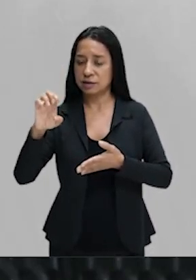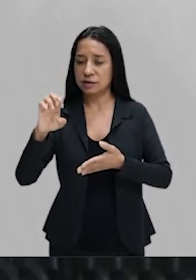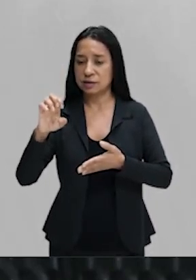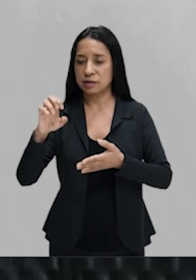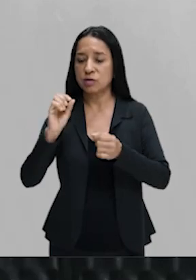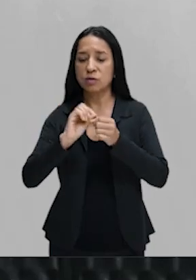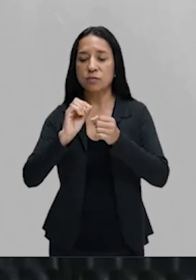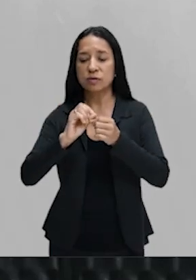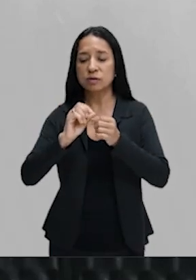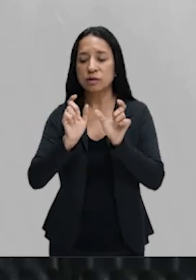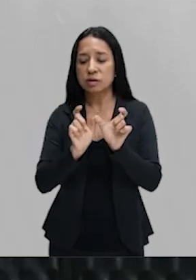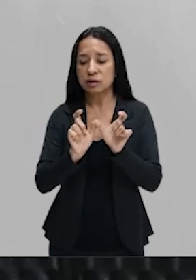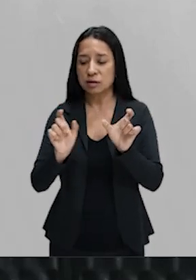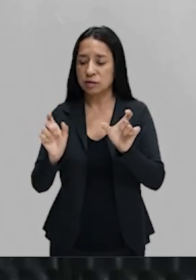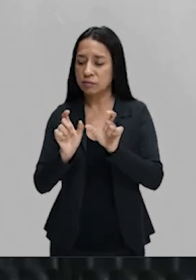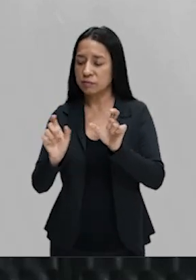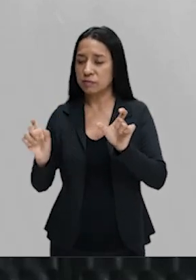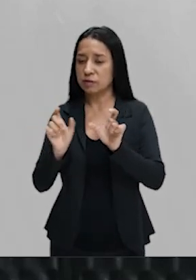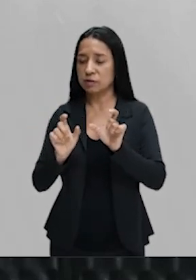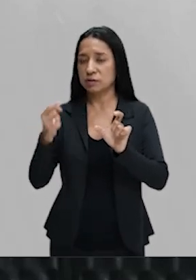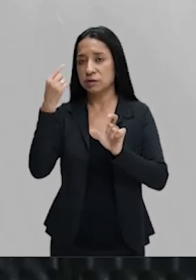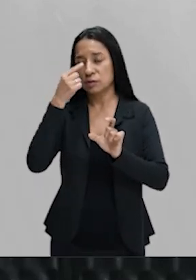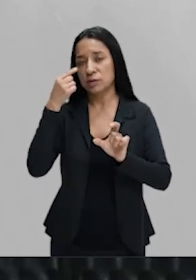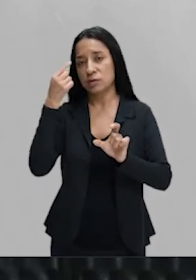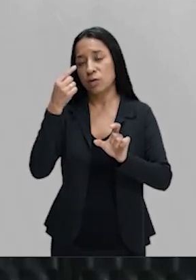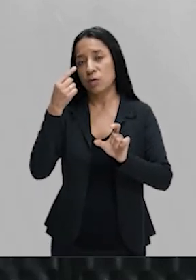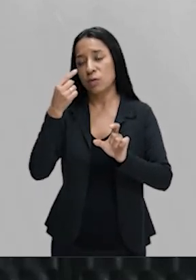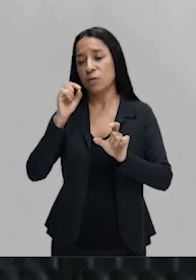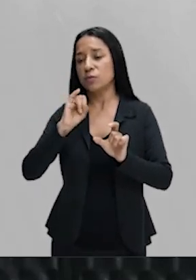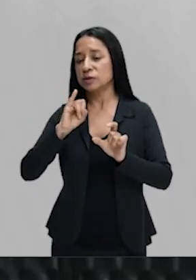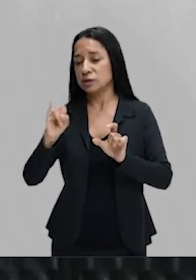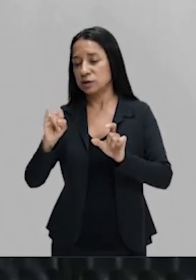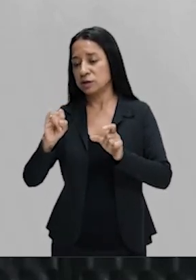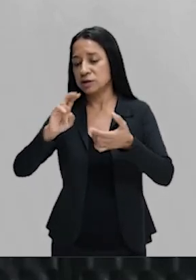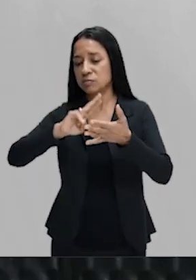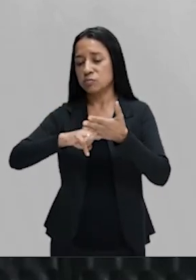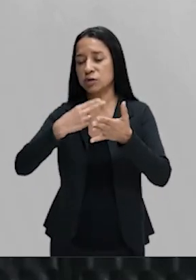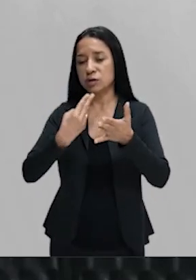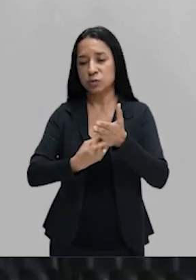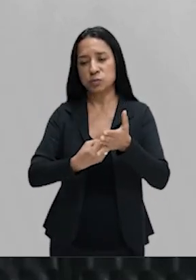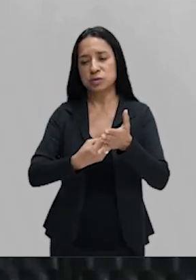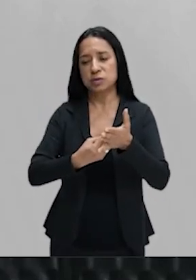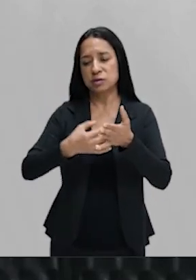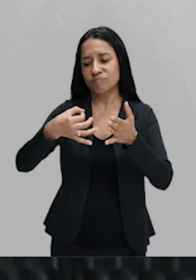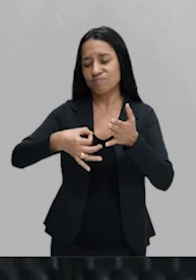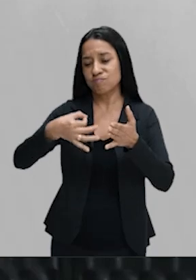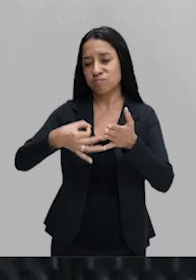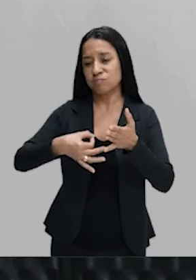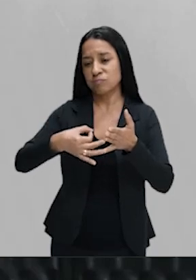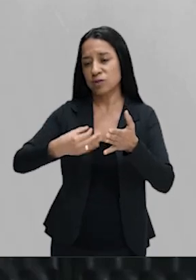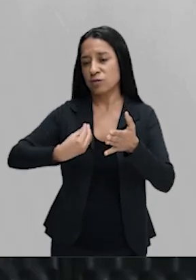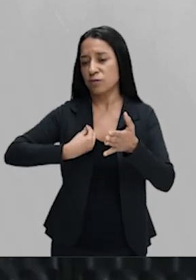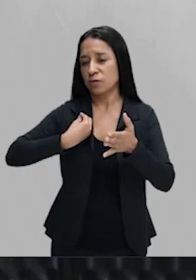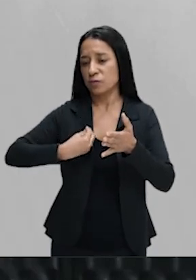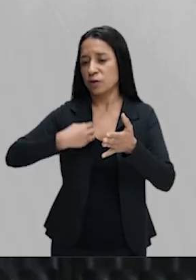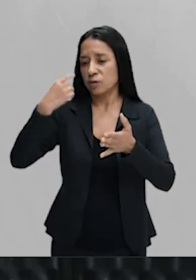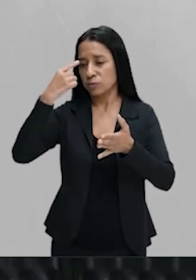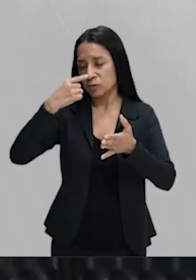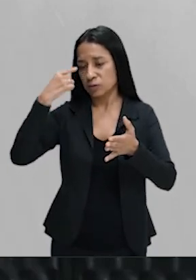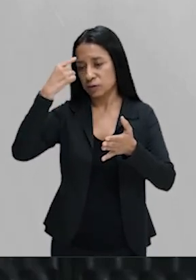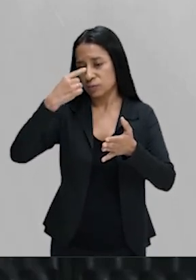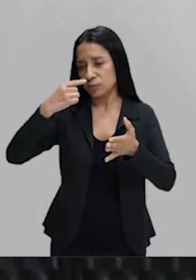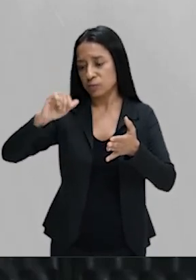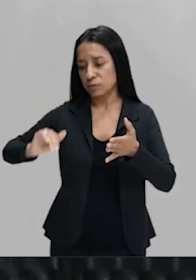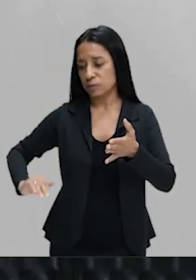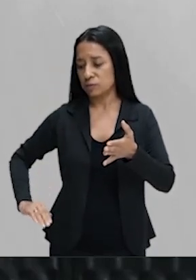tá certo? Então, se vocês fossem traduzir ao pé da letra, vivemos na Espanha